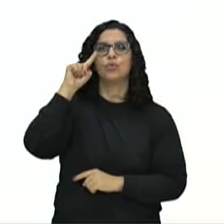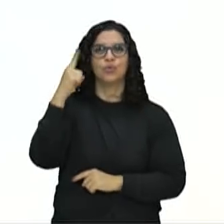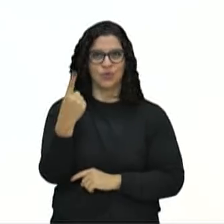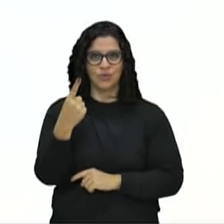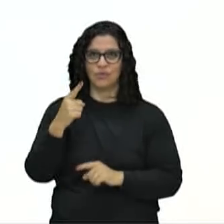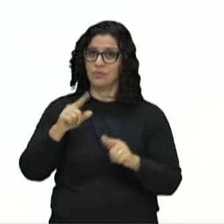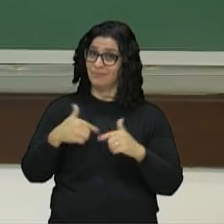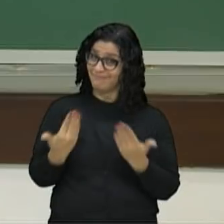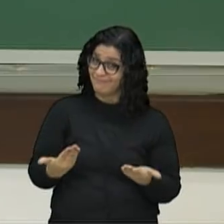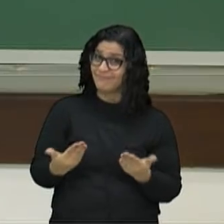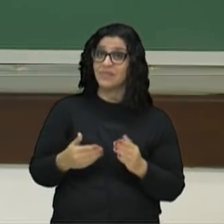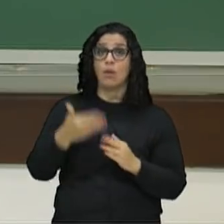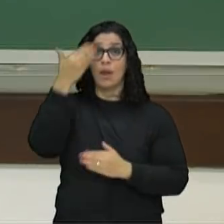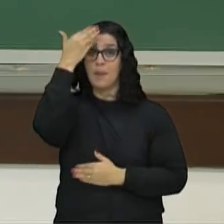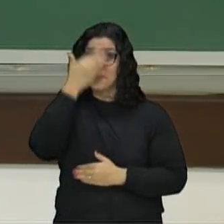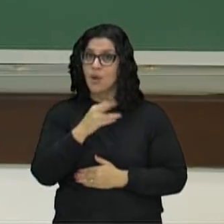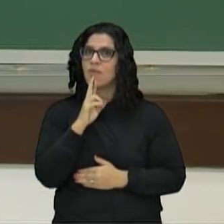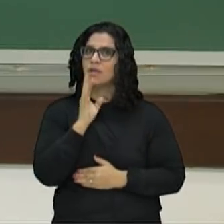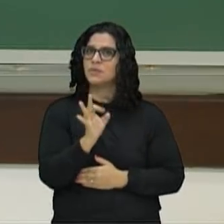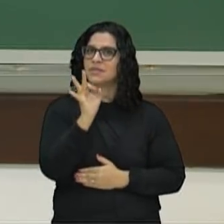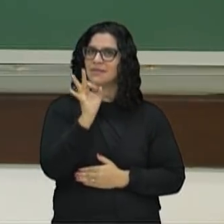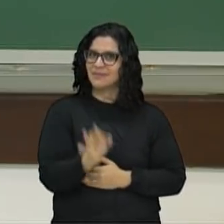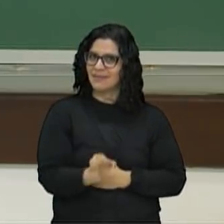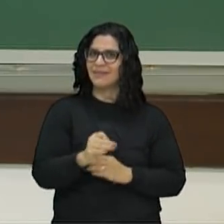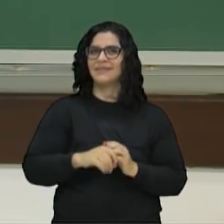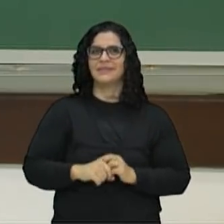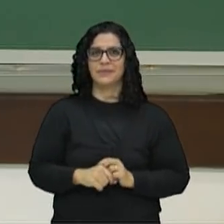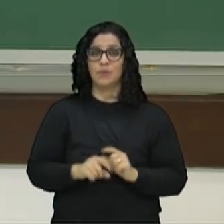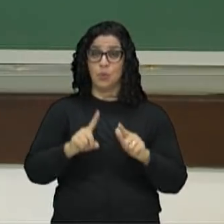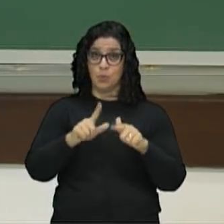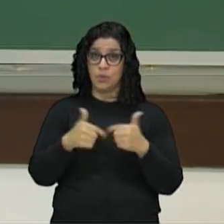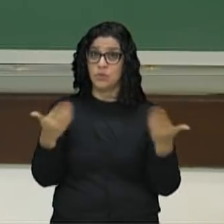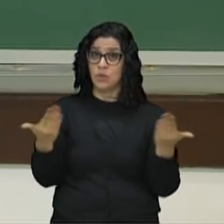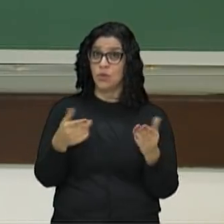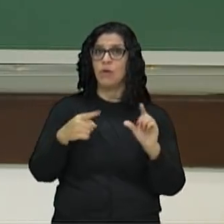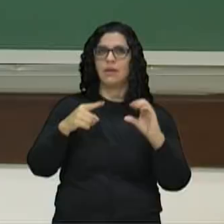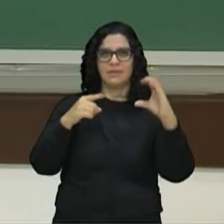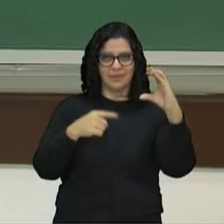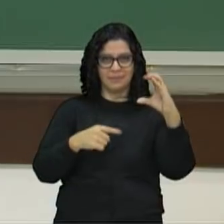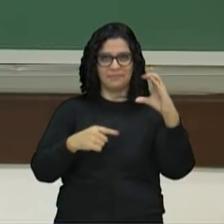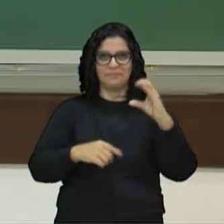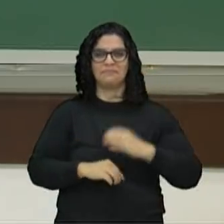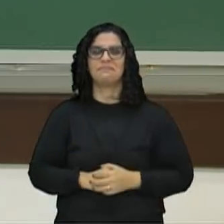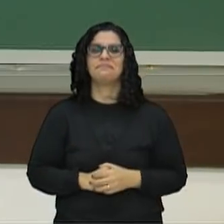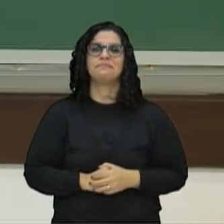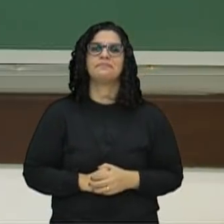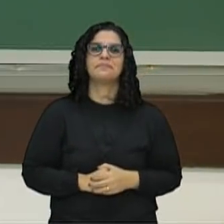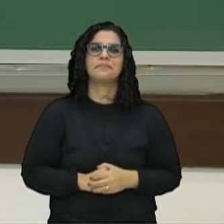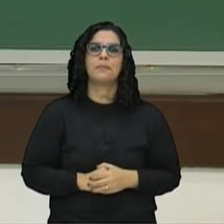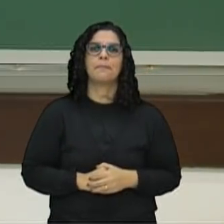dia seguinte. Então está mais do que certo a letra C.